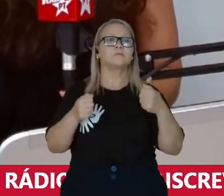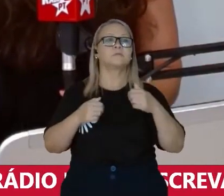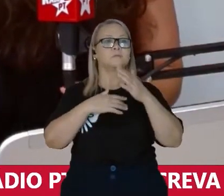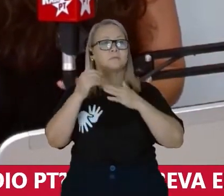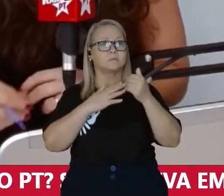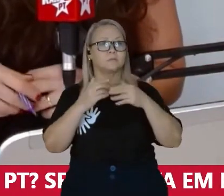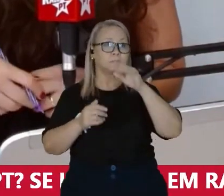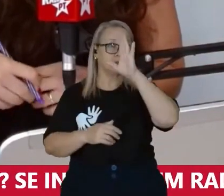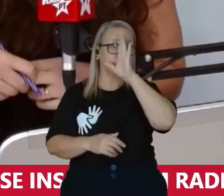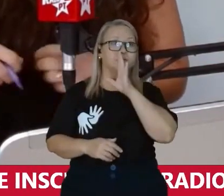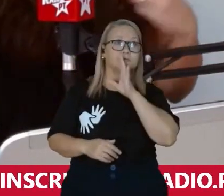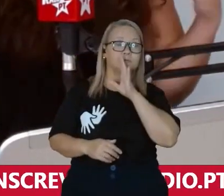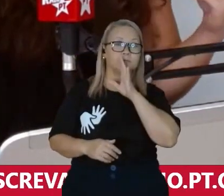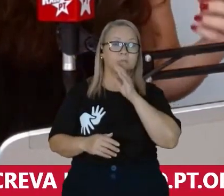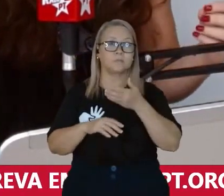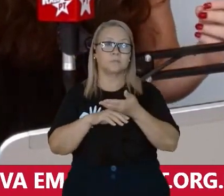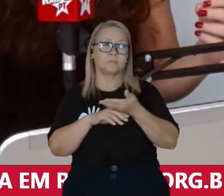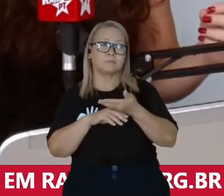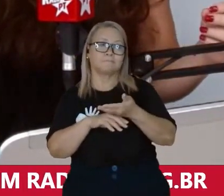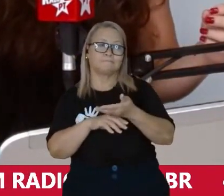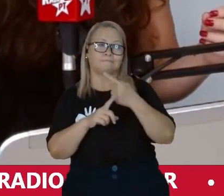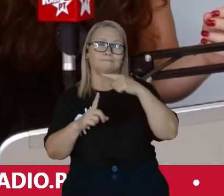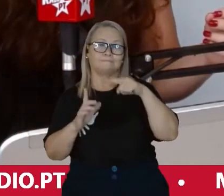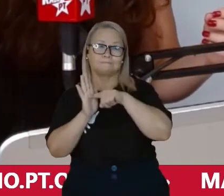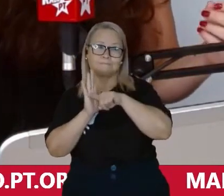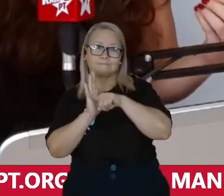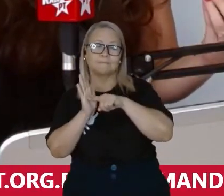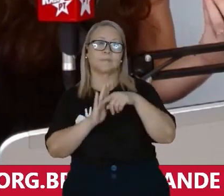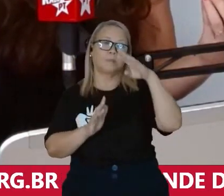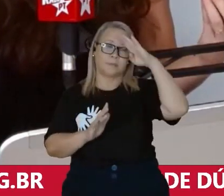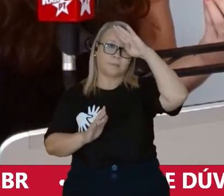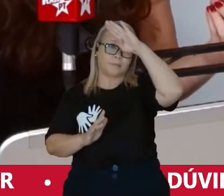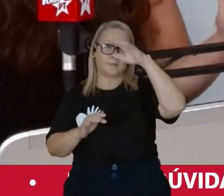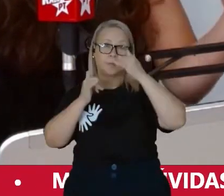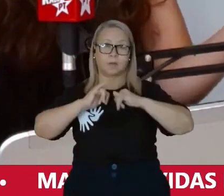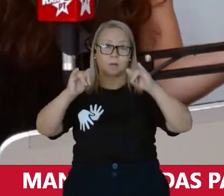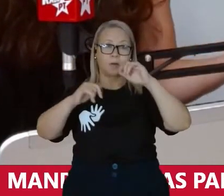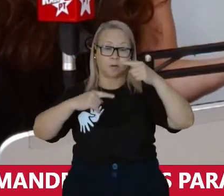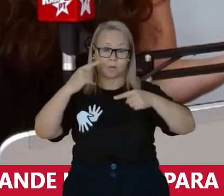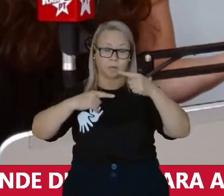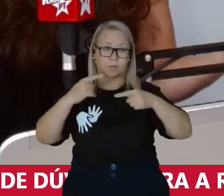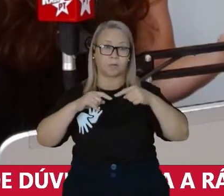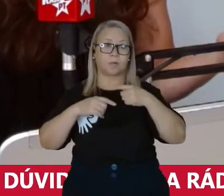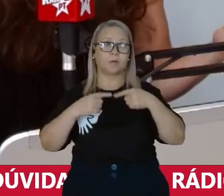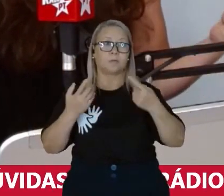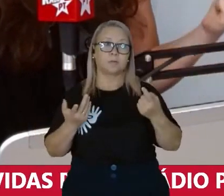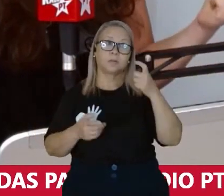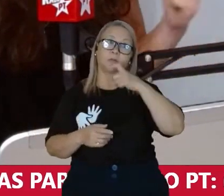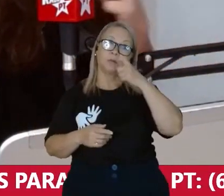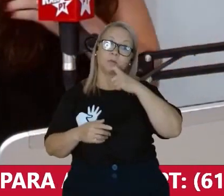dos perfis antibolsonaristas, porque eles pulverizaram nas redes tanto o debate político quanto esse desmentido